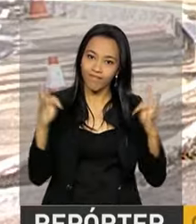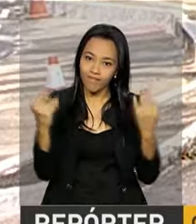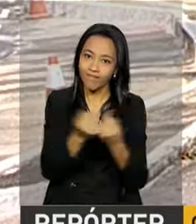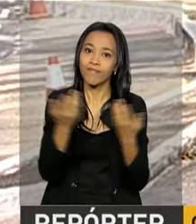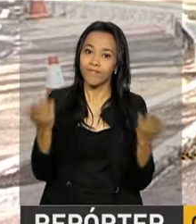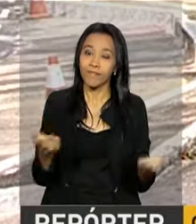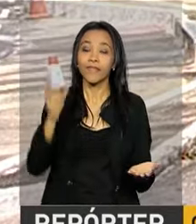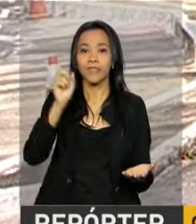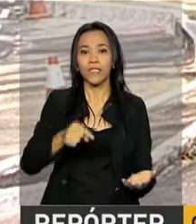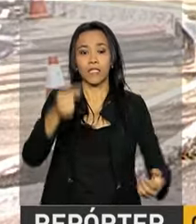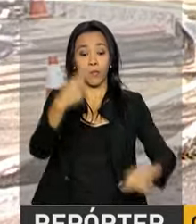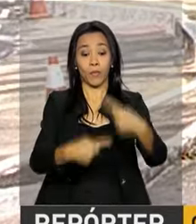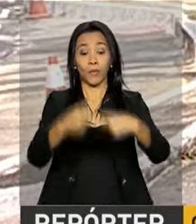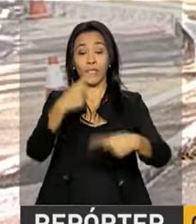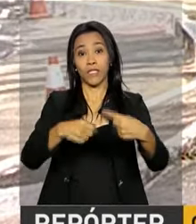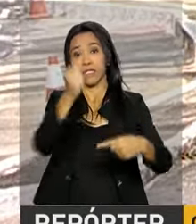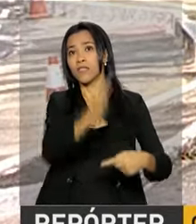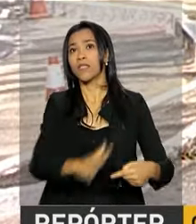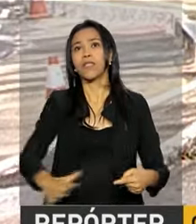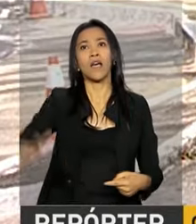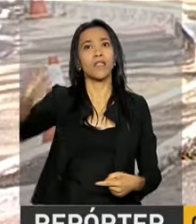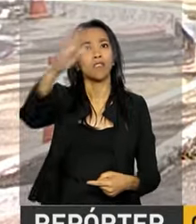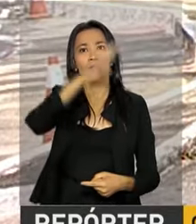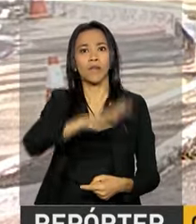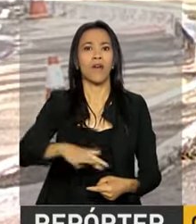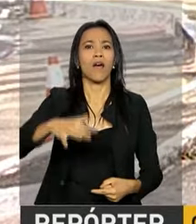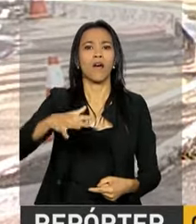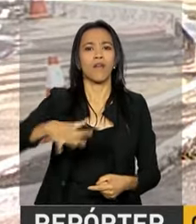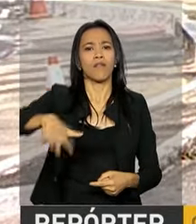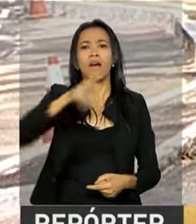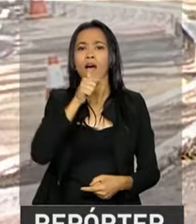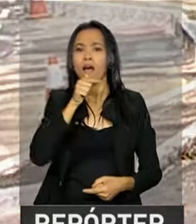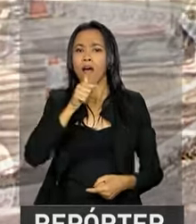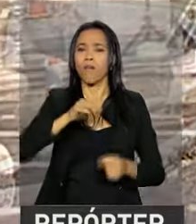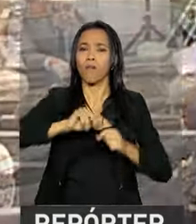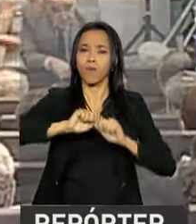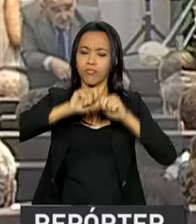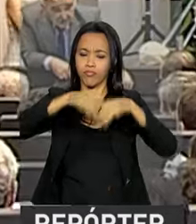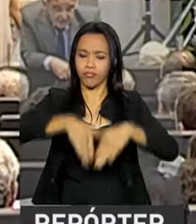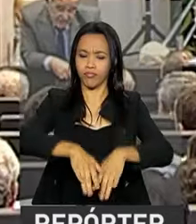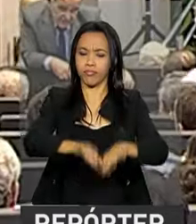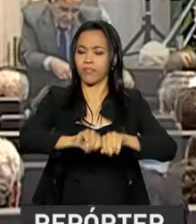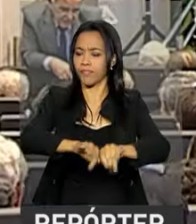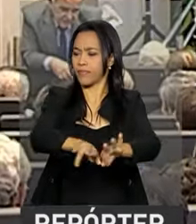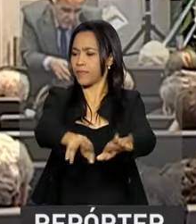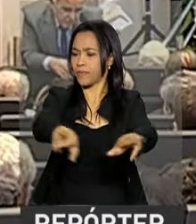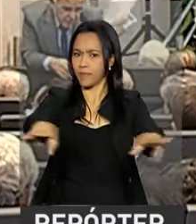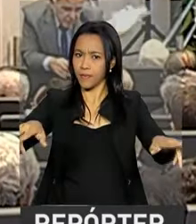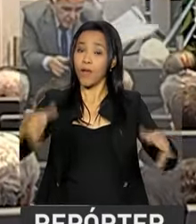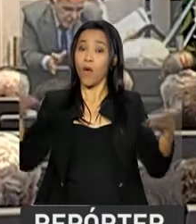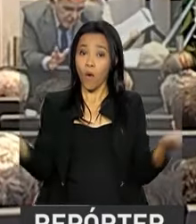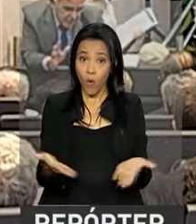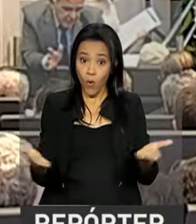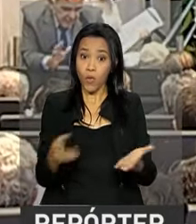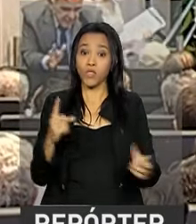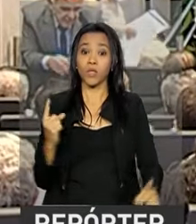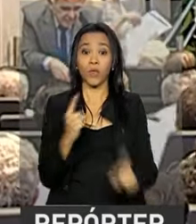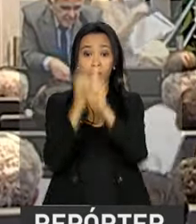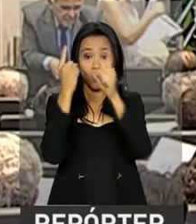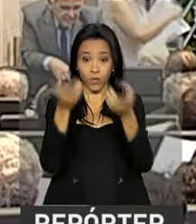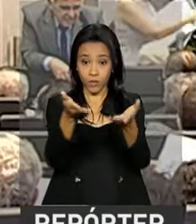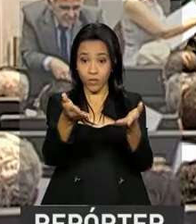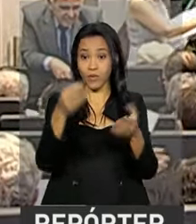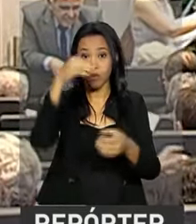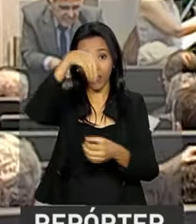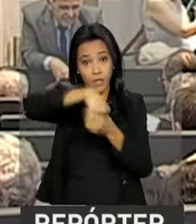nacional de recursos hídricos completa 20 anos em 2017 e será discutida aqui hoje num encontro no